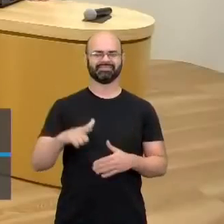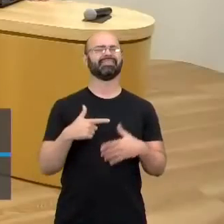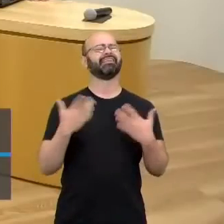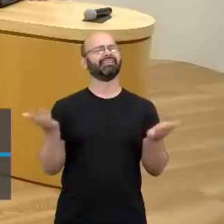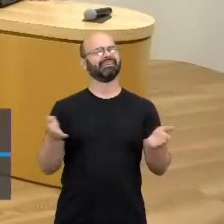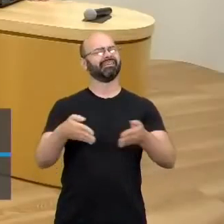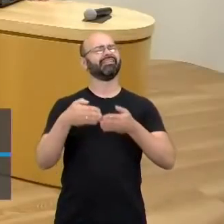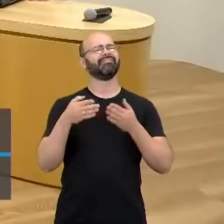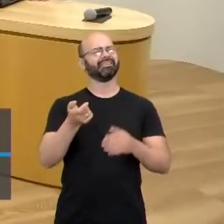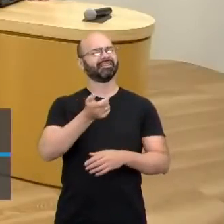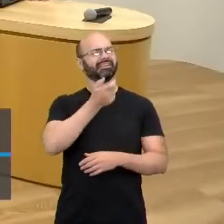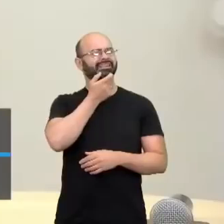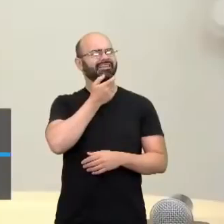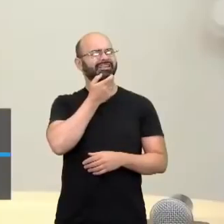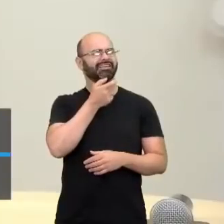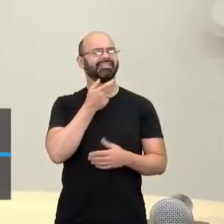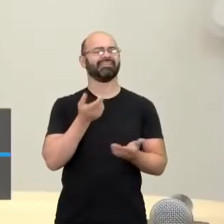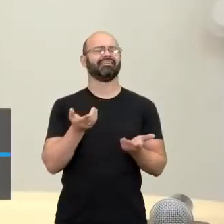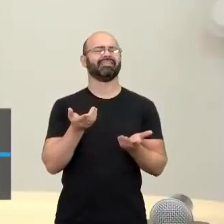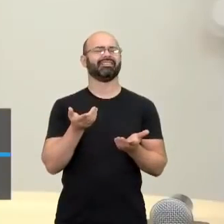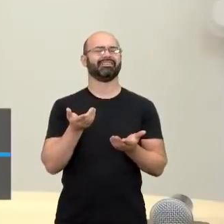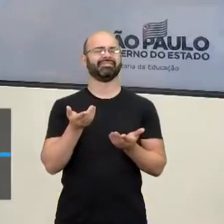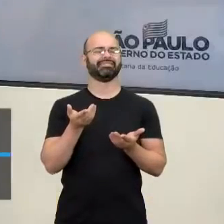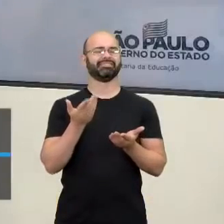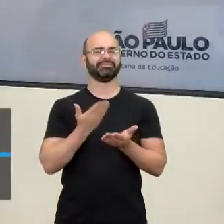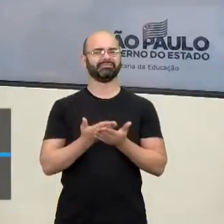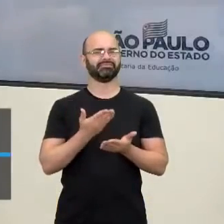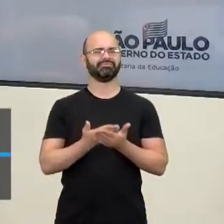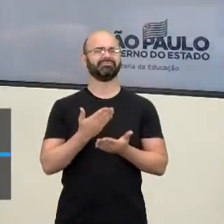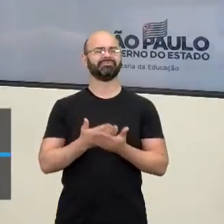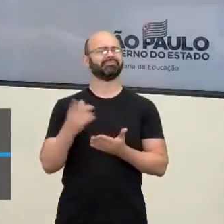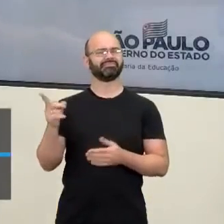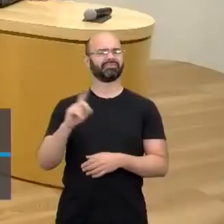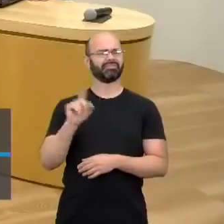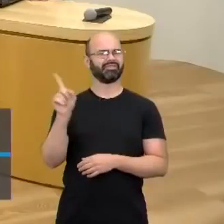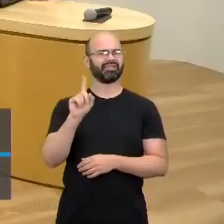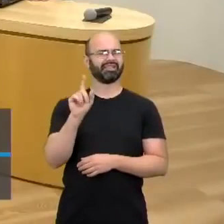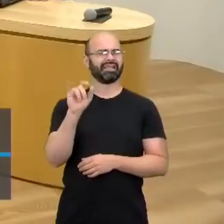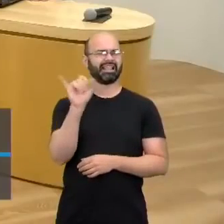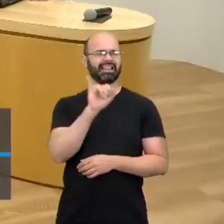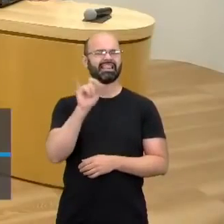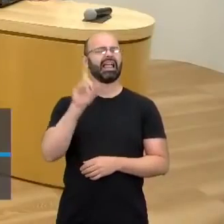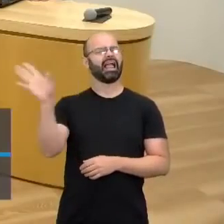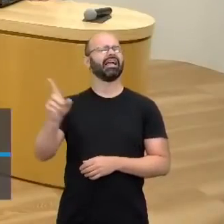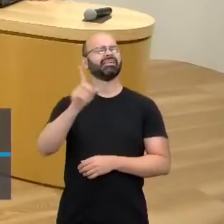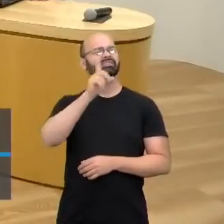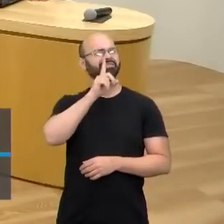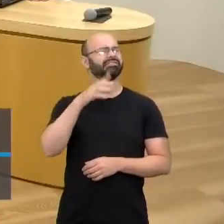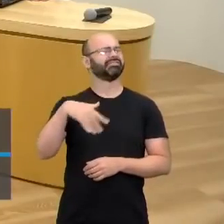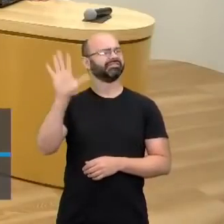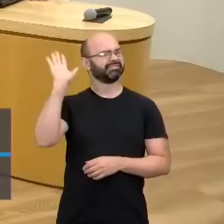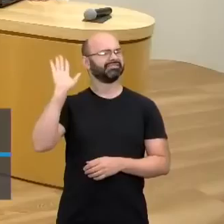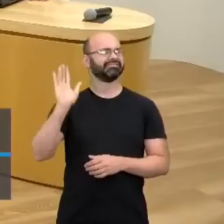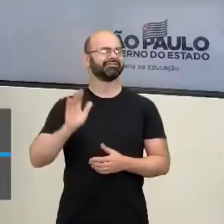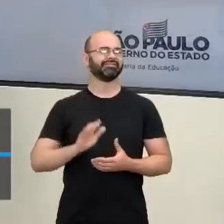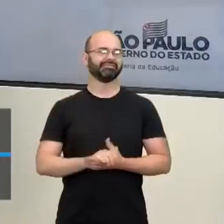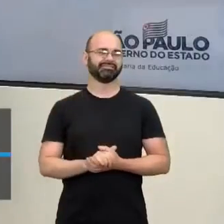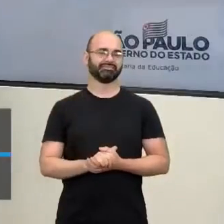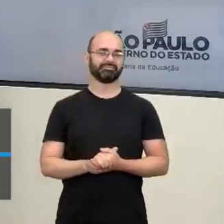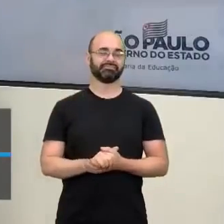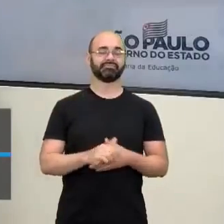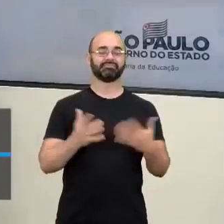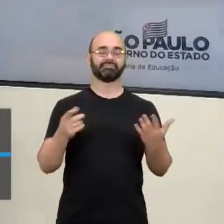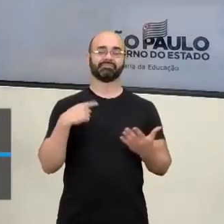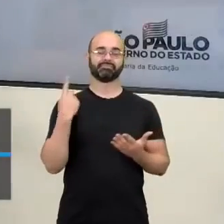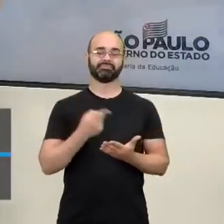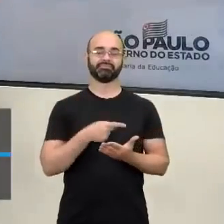This is an English class, not Italian. Ah, silêncio, João! Ok, silêncio, Ed. Ok, então hoje a gente